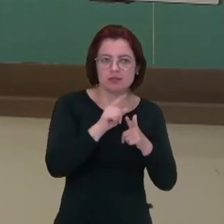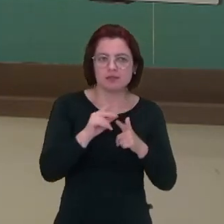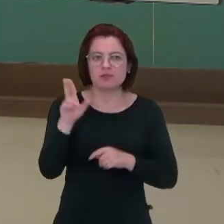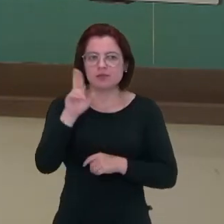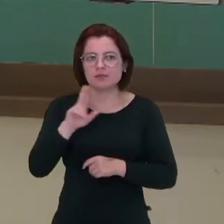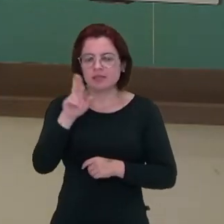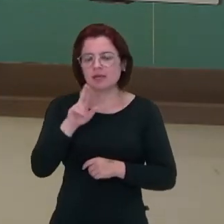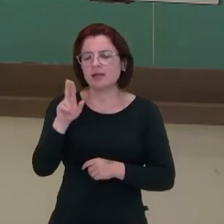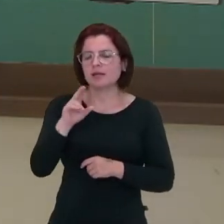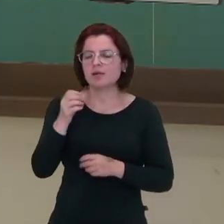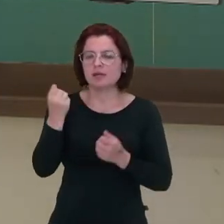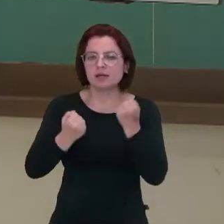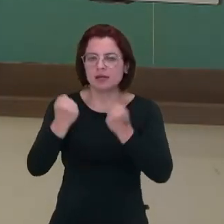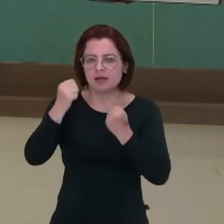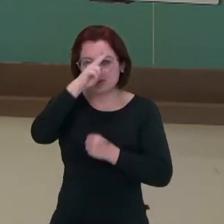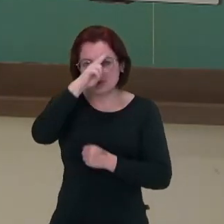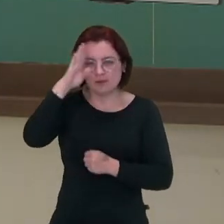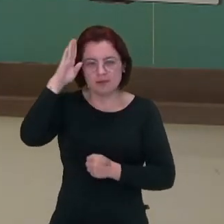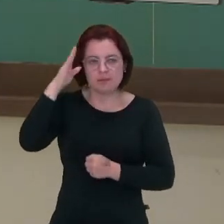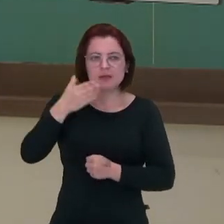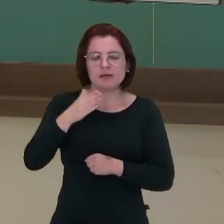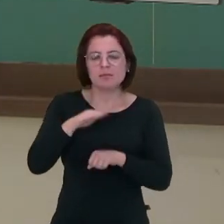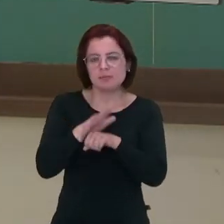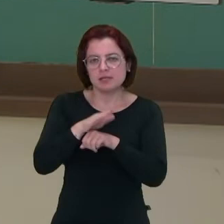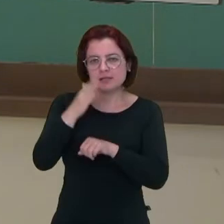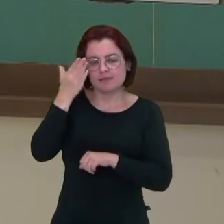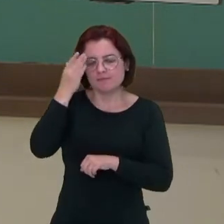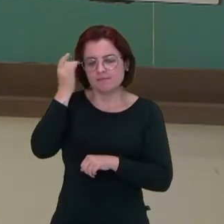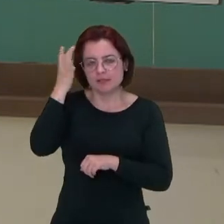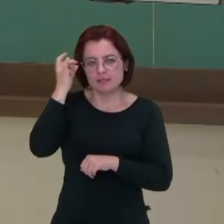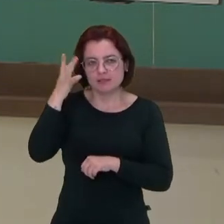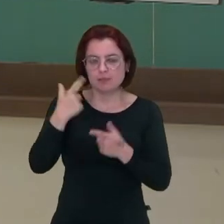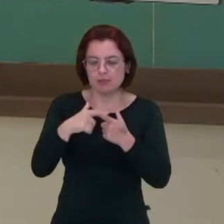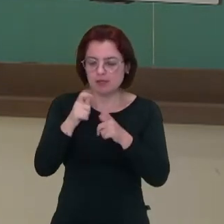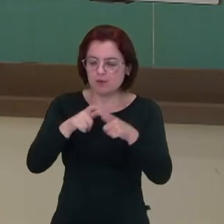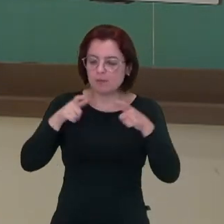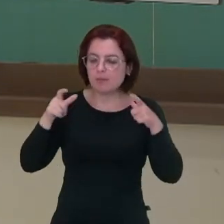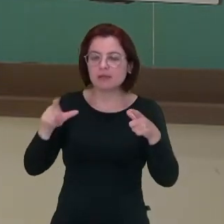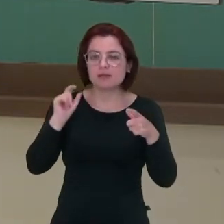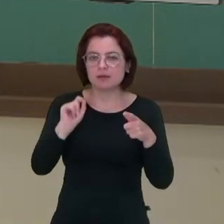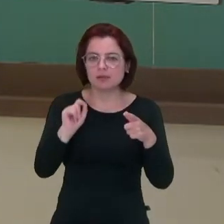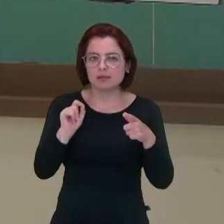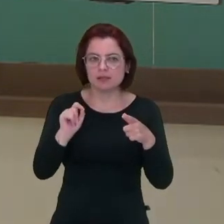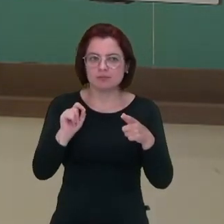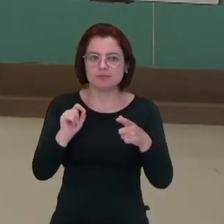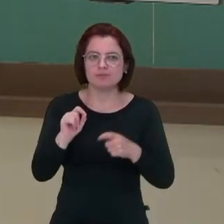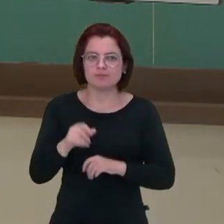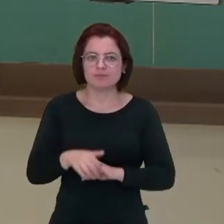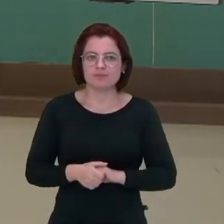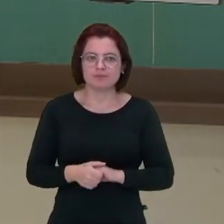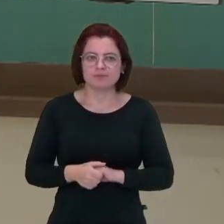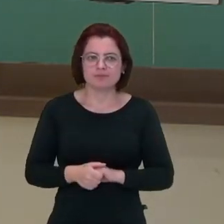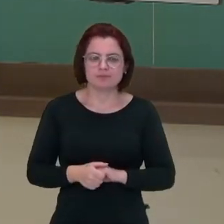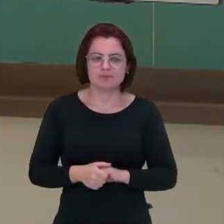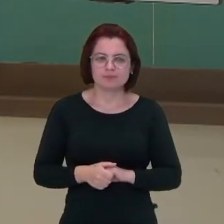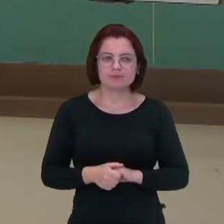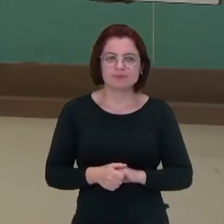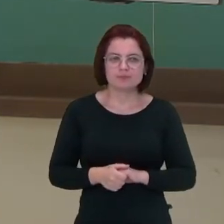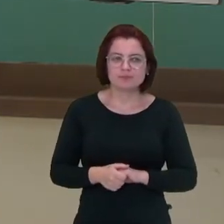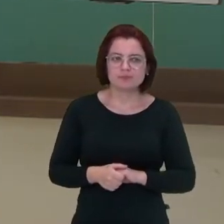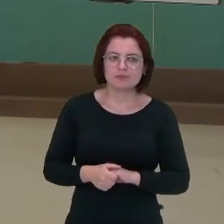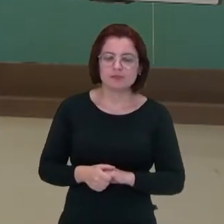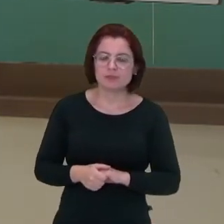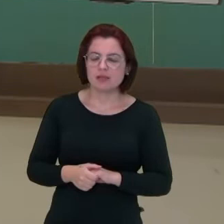de aplicativo, táxi, porque você vai possibilitar aumentar ainda mais o seu patrimônio.